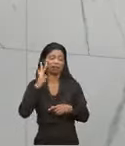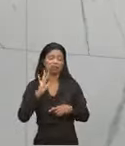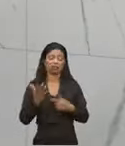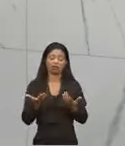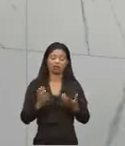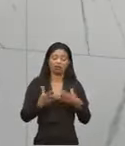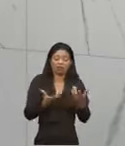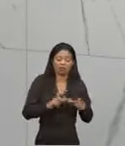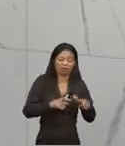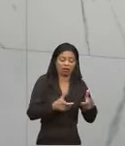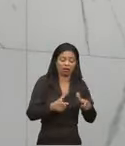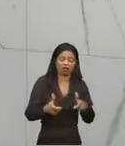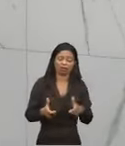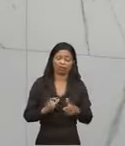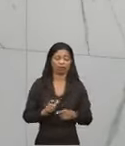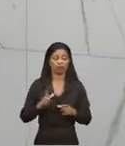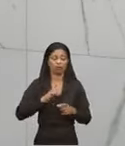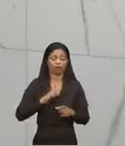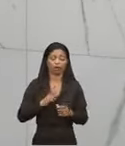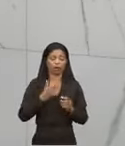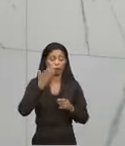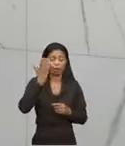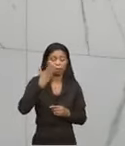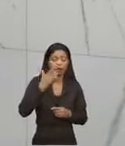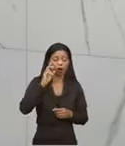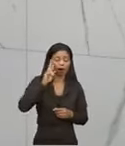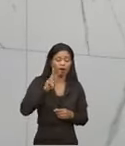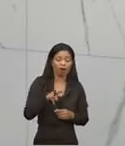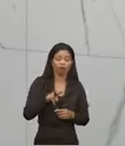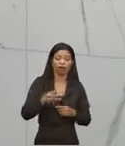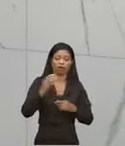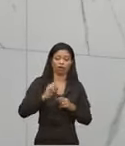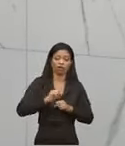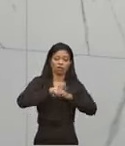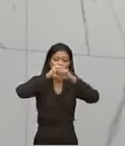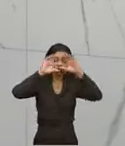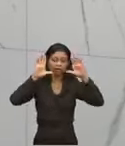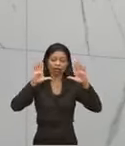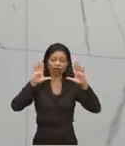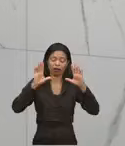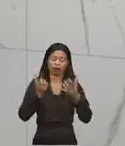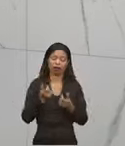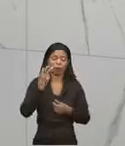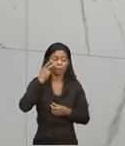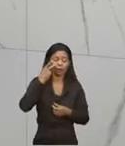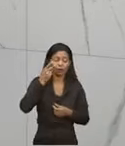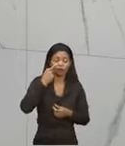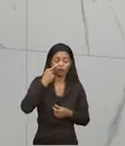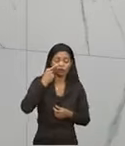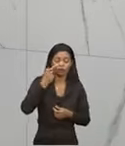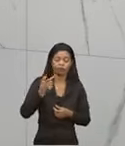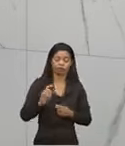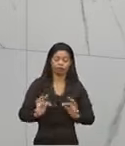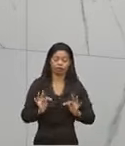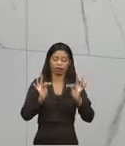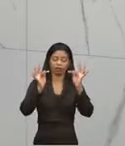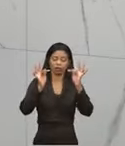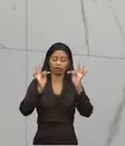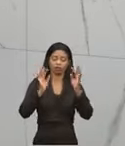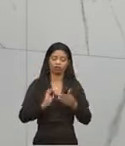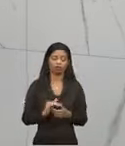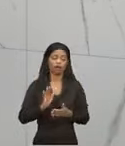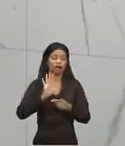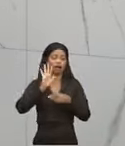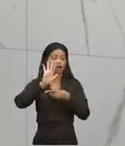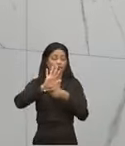tem, cadê, prova. Então, é bom que a gente tenha essa transparência também, através da tecnologia, e isso vai ajudar,